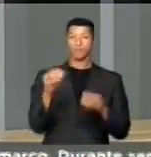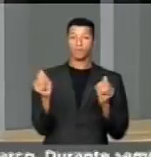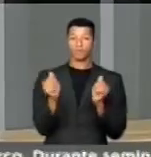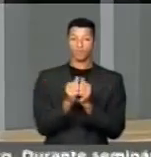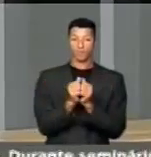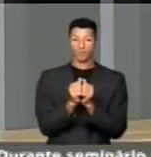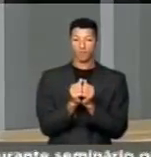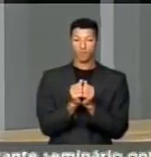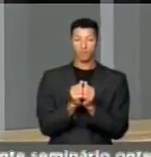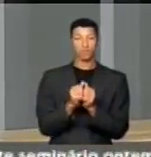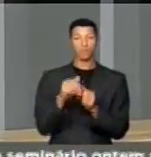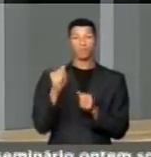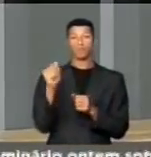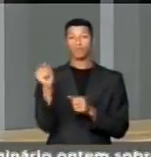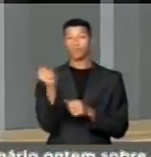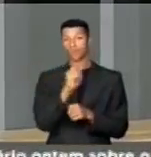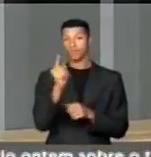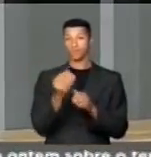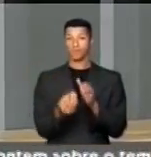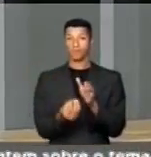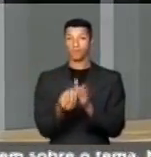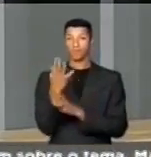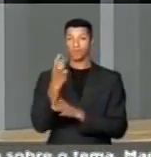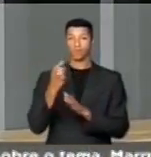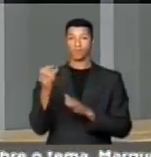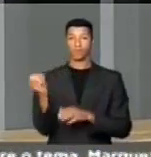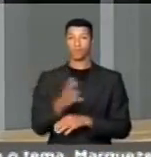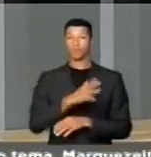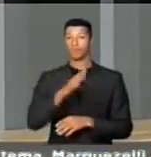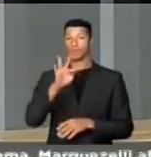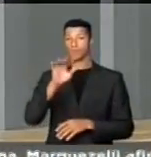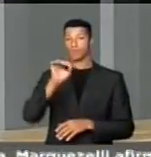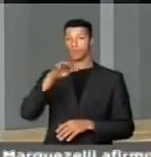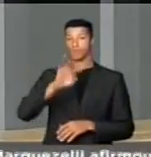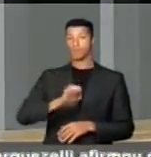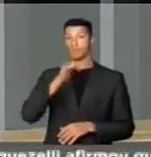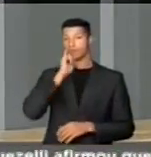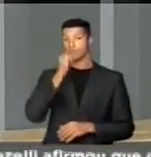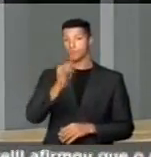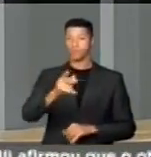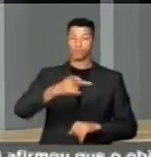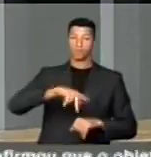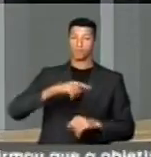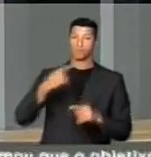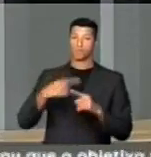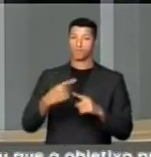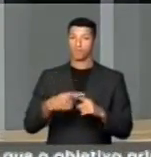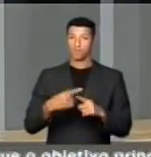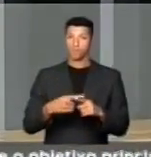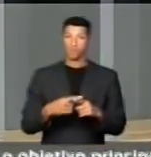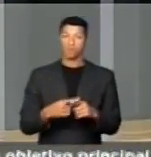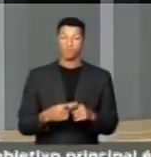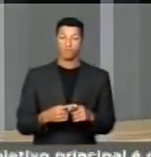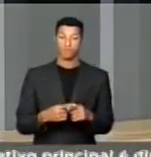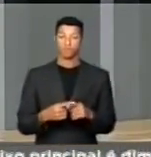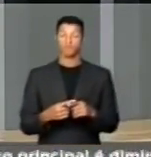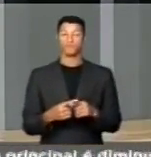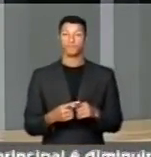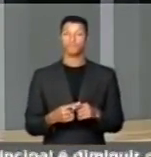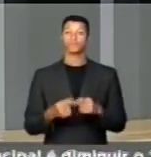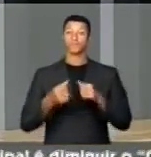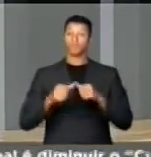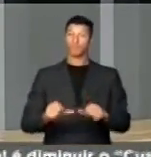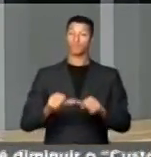com a não criação de novas fontes de energia no país, porque sem dúvida isso há de